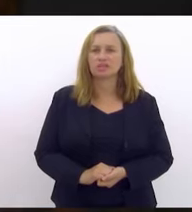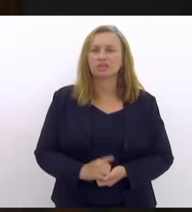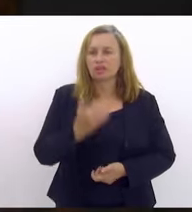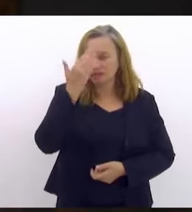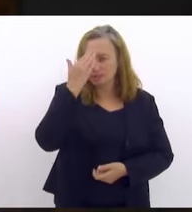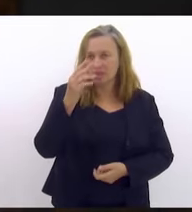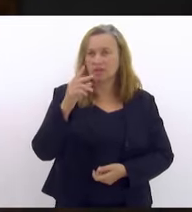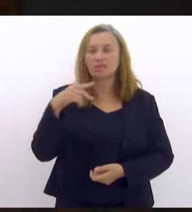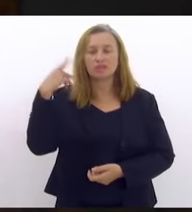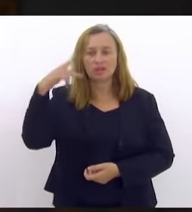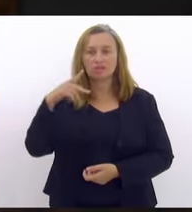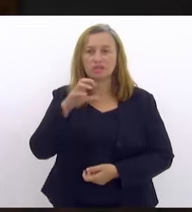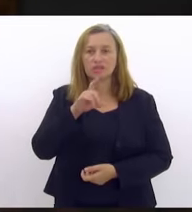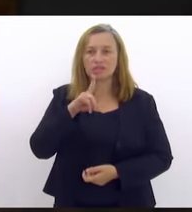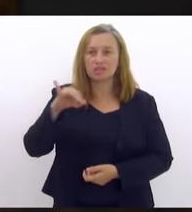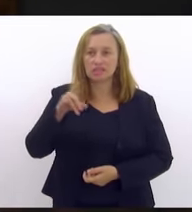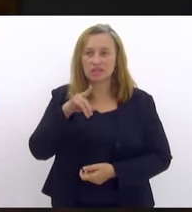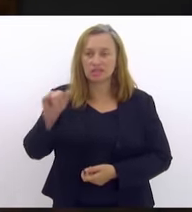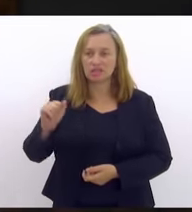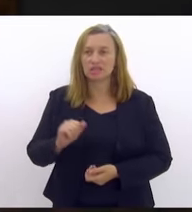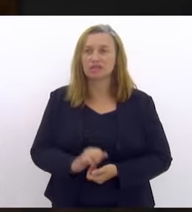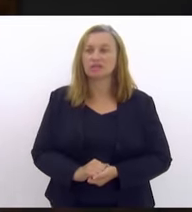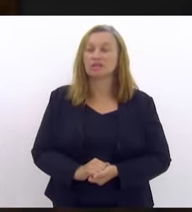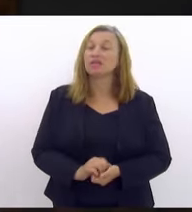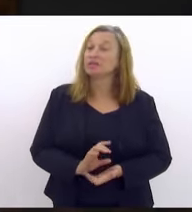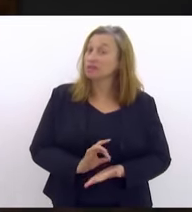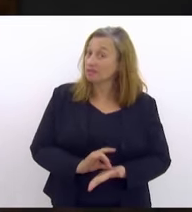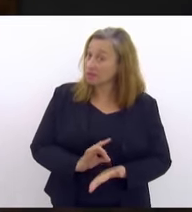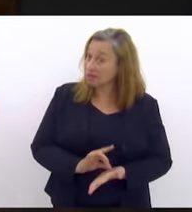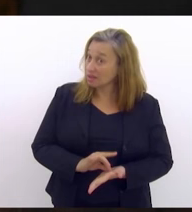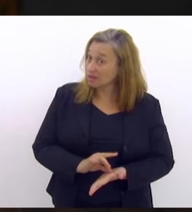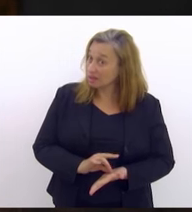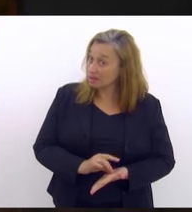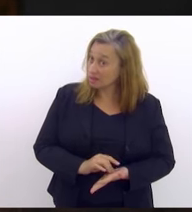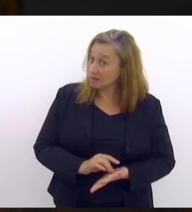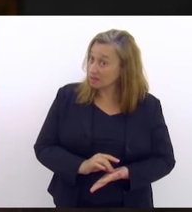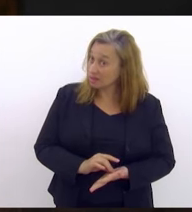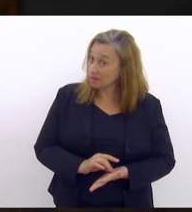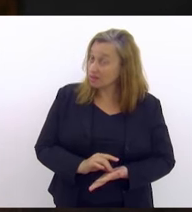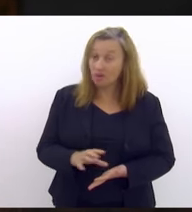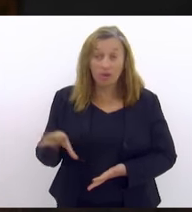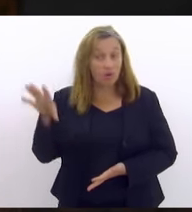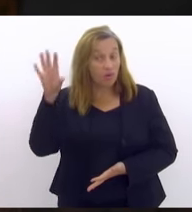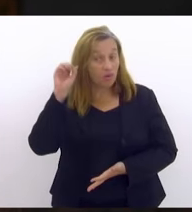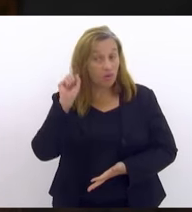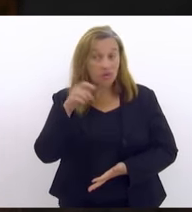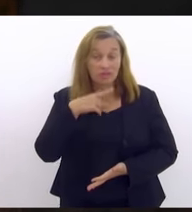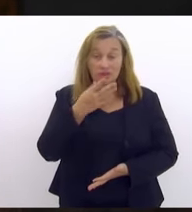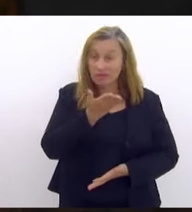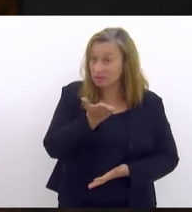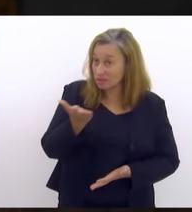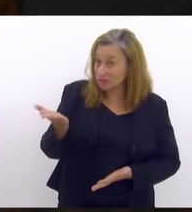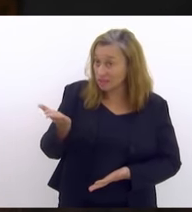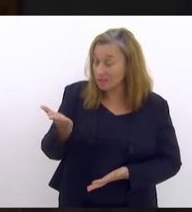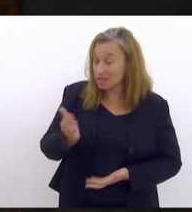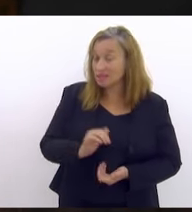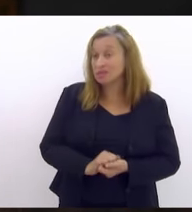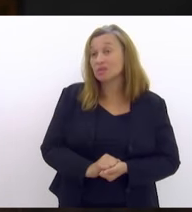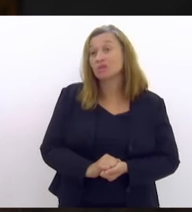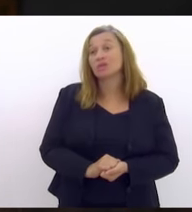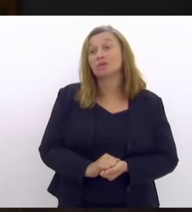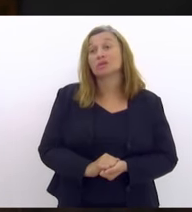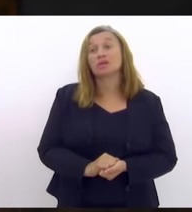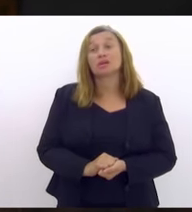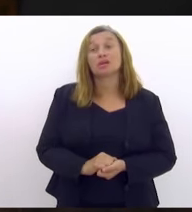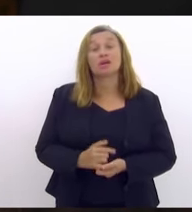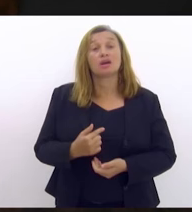Obrigado, vereadora Cília. Na verdade, escutando a fala de todos vocês, eu